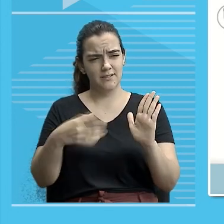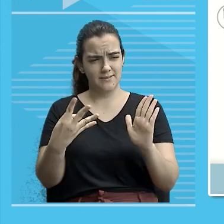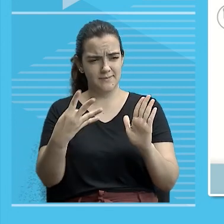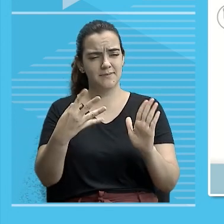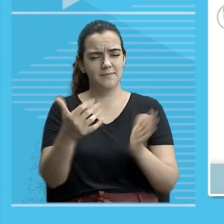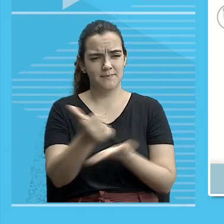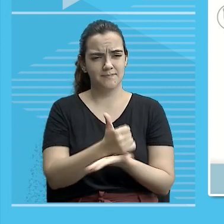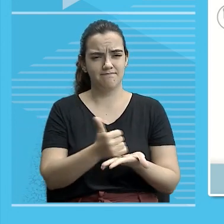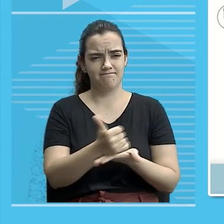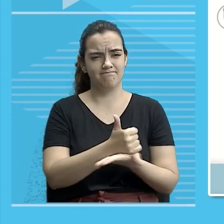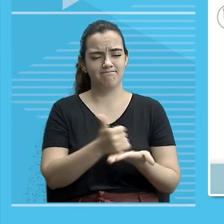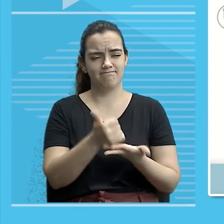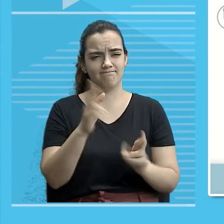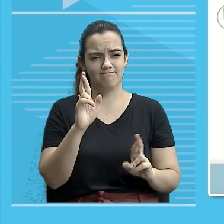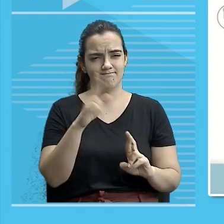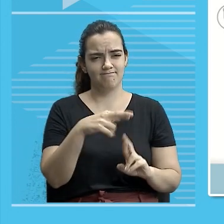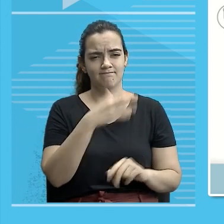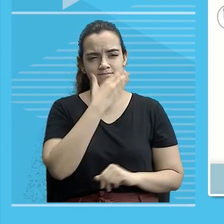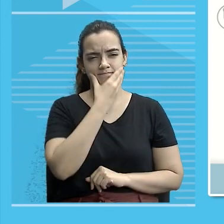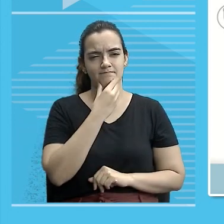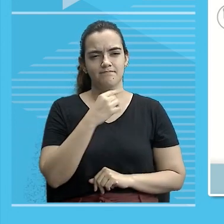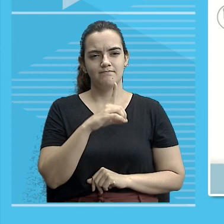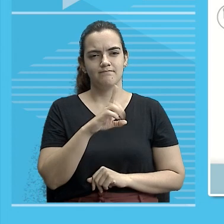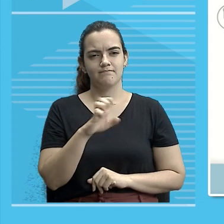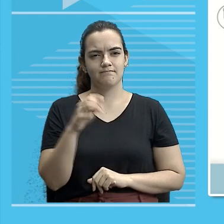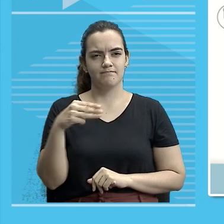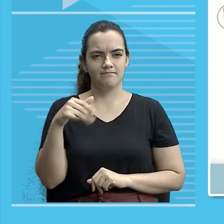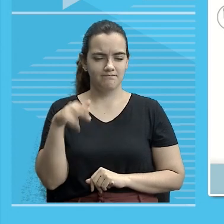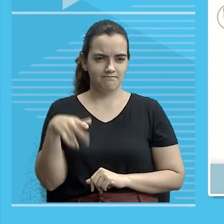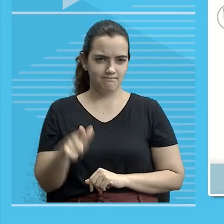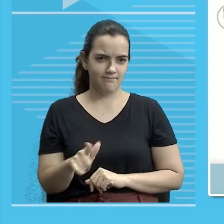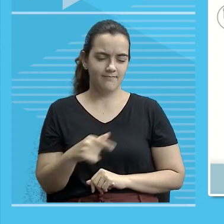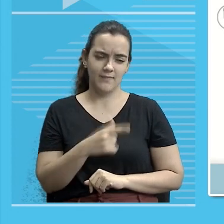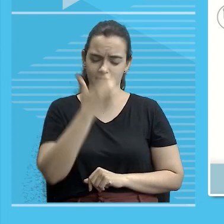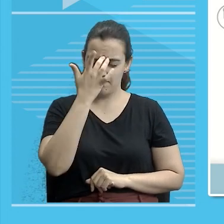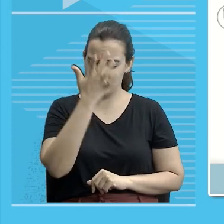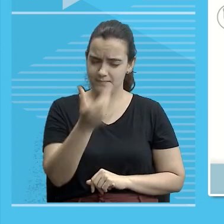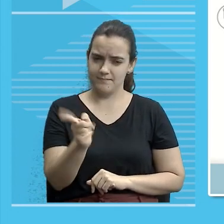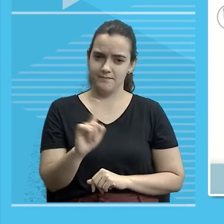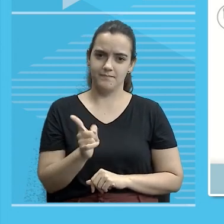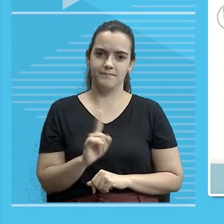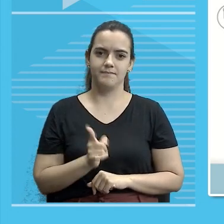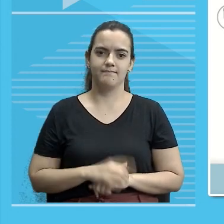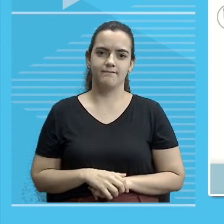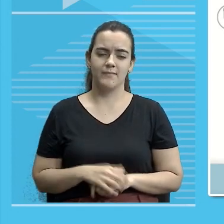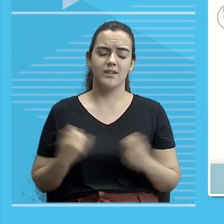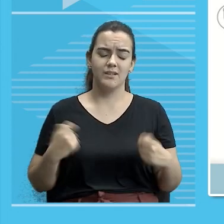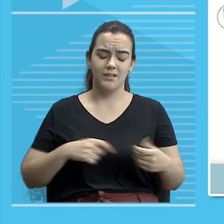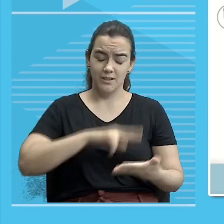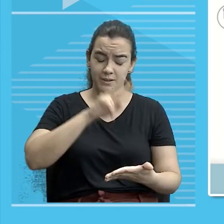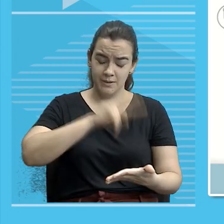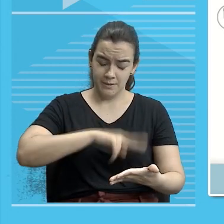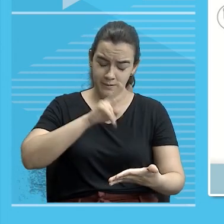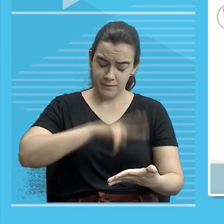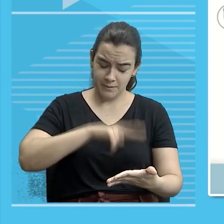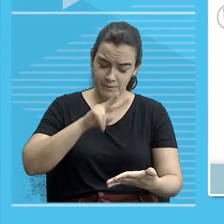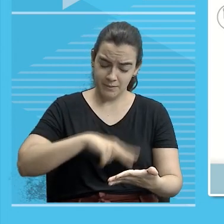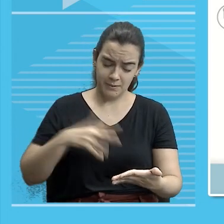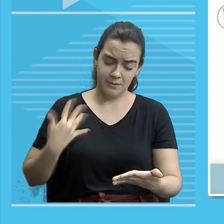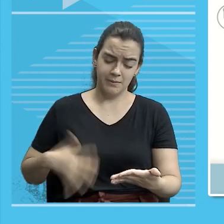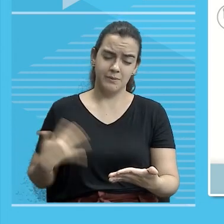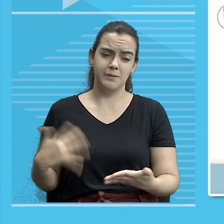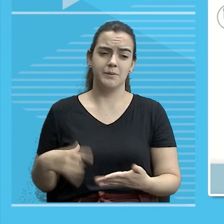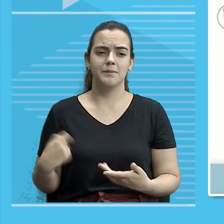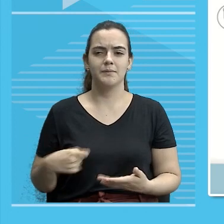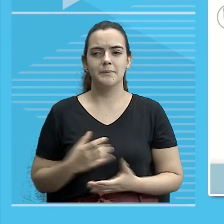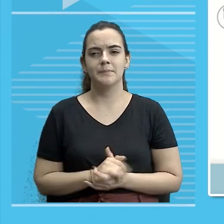digo e repito não é fácil muita leitura mesmo que é uma